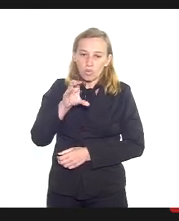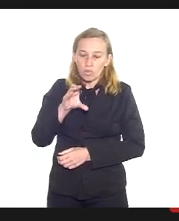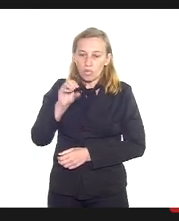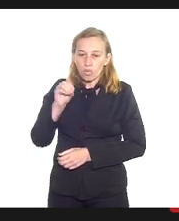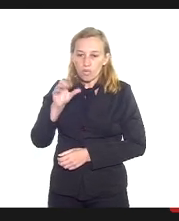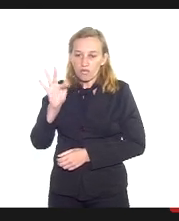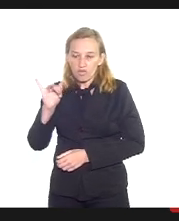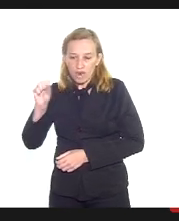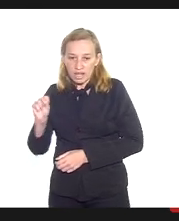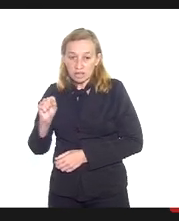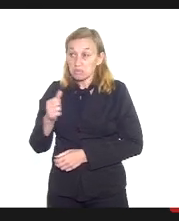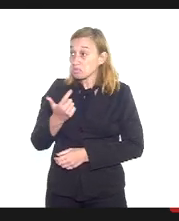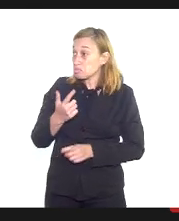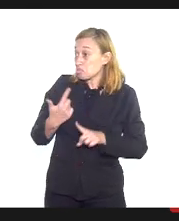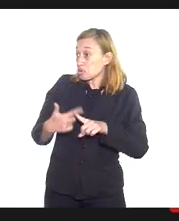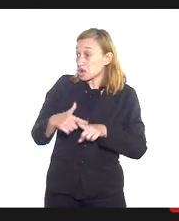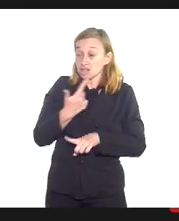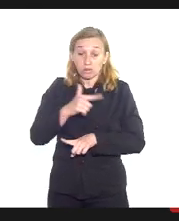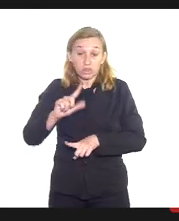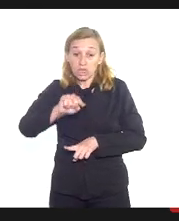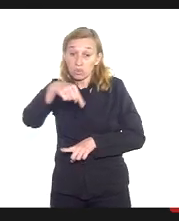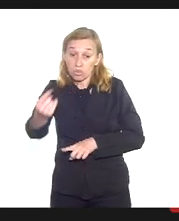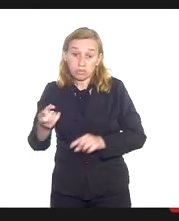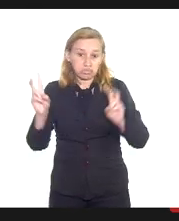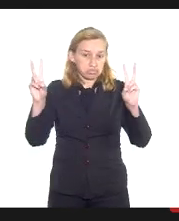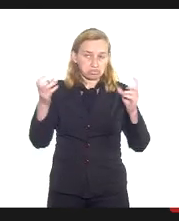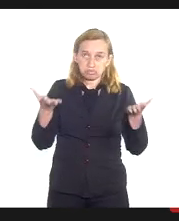em outra unidade da federação dessa questão.